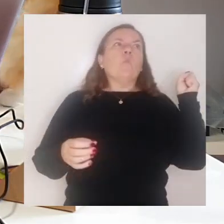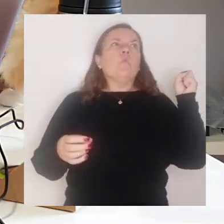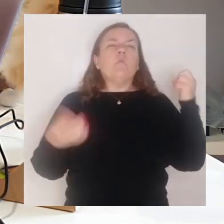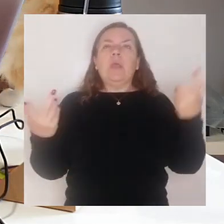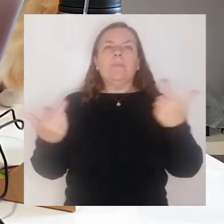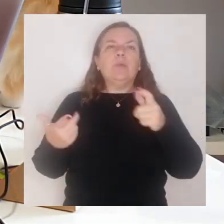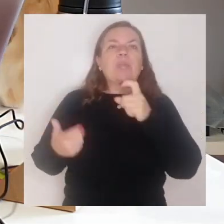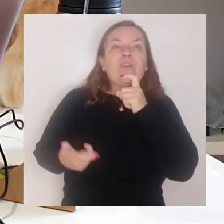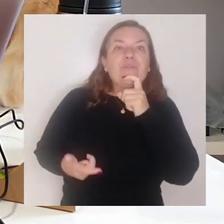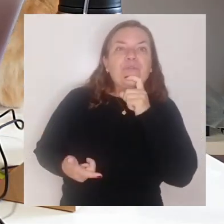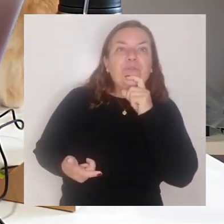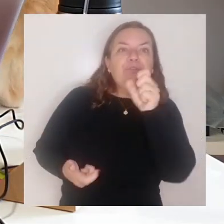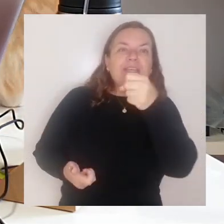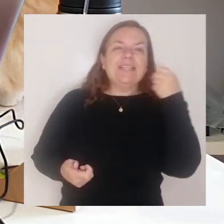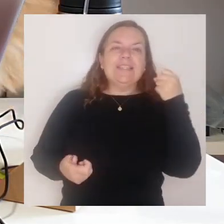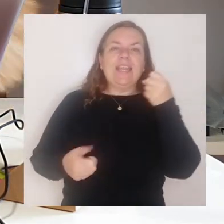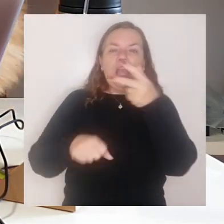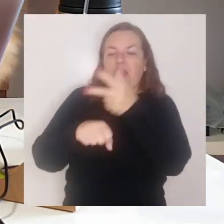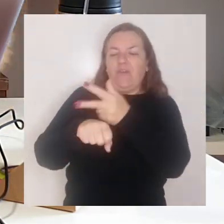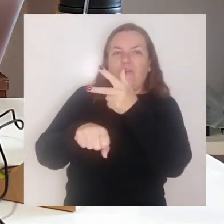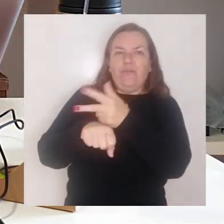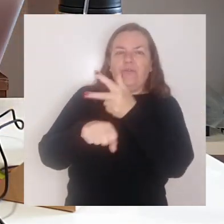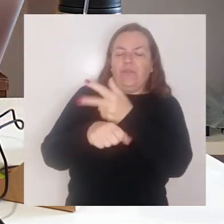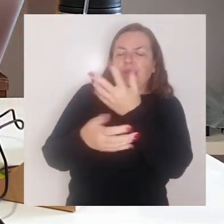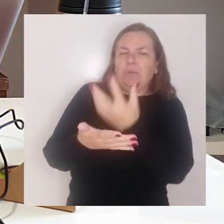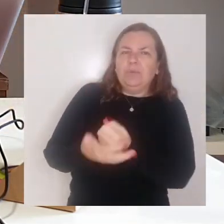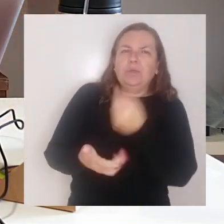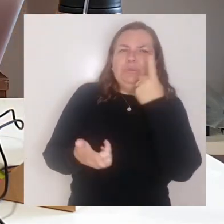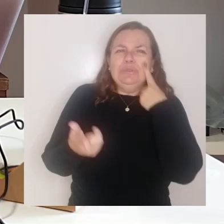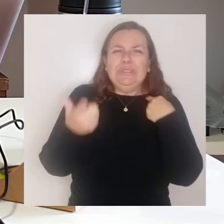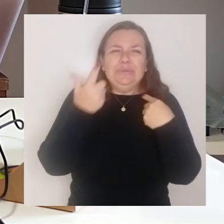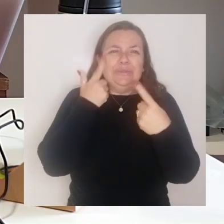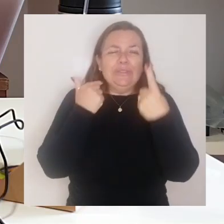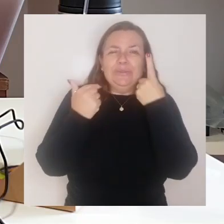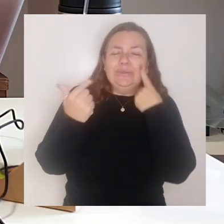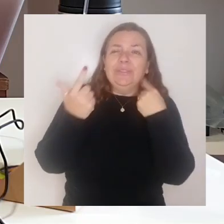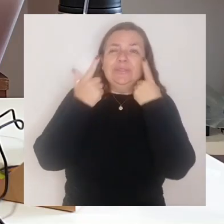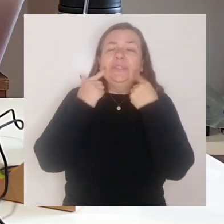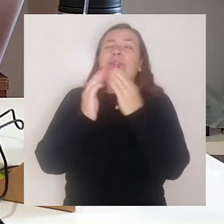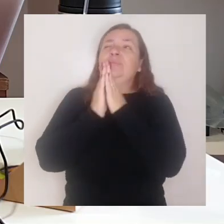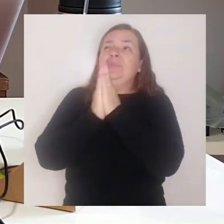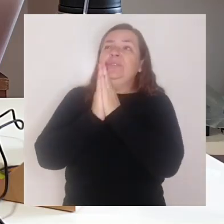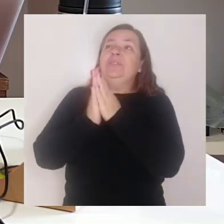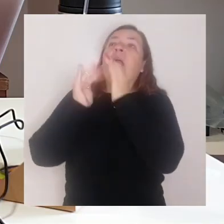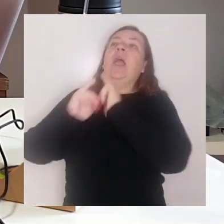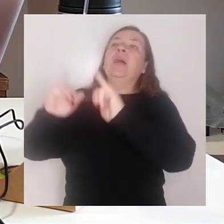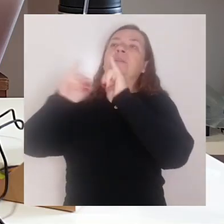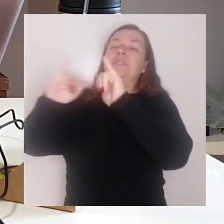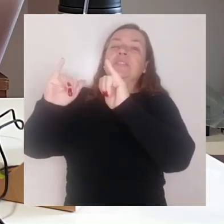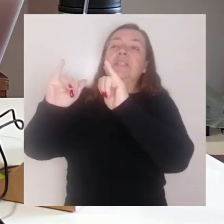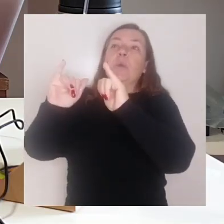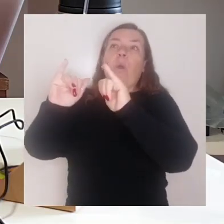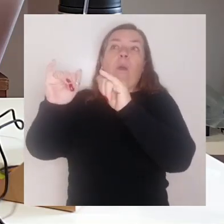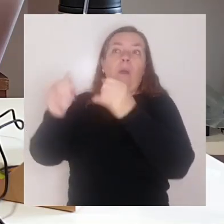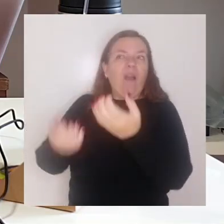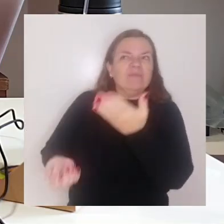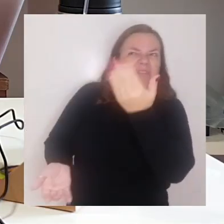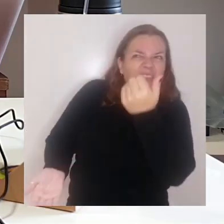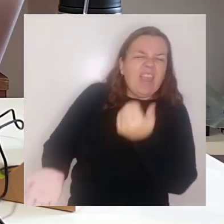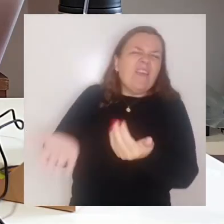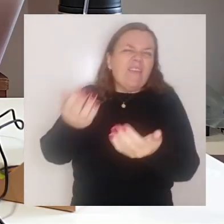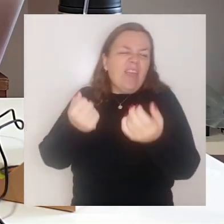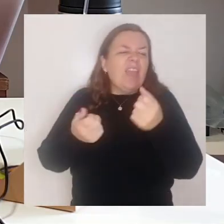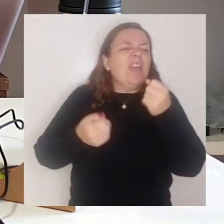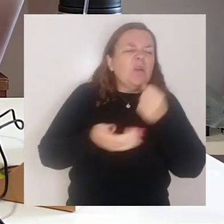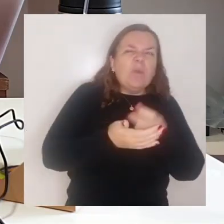luz, não tem freezer, né? Ele gravou um vídeo muito triste, chorando e anunciando uma super promoção, olha, quem quiser